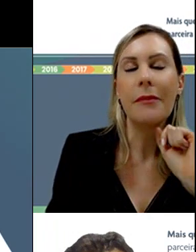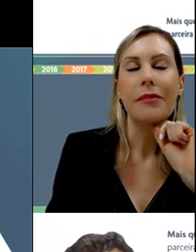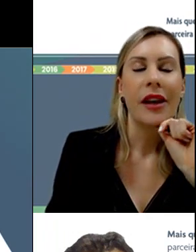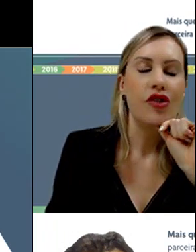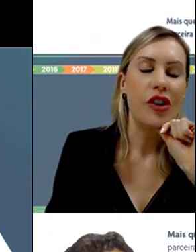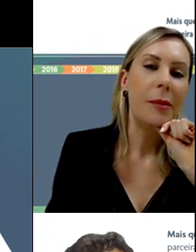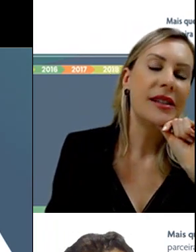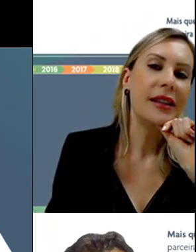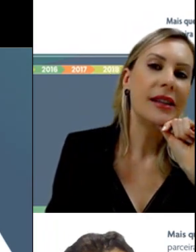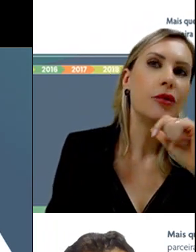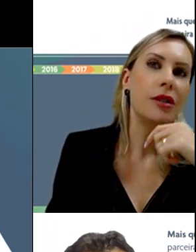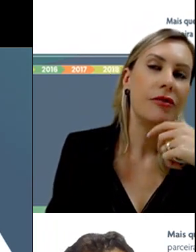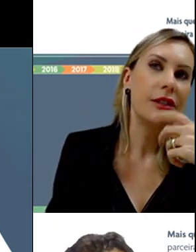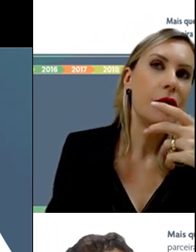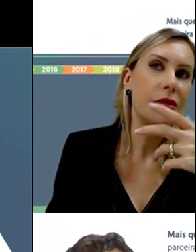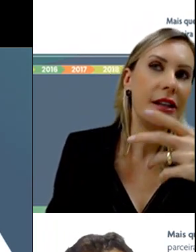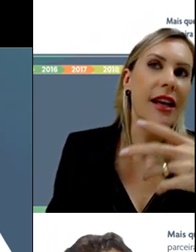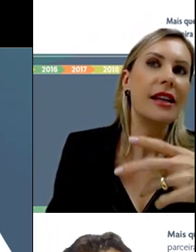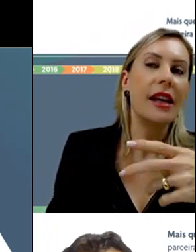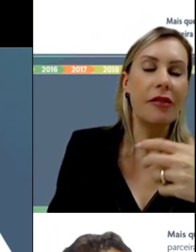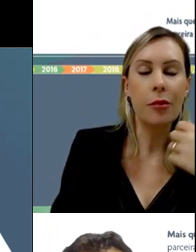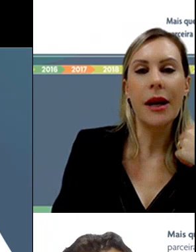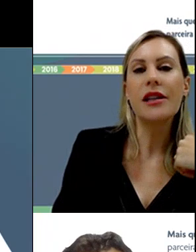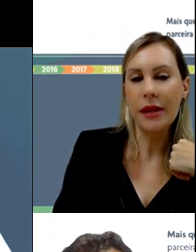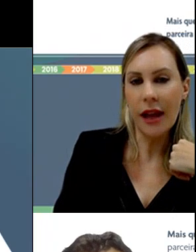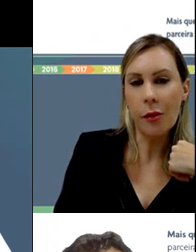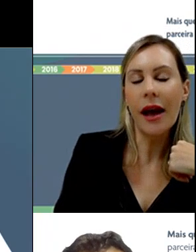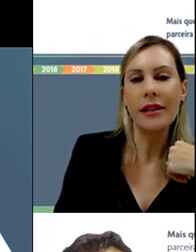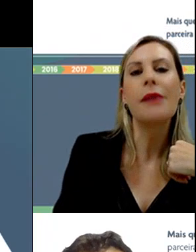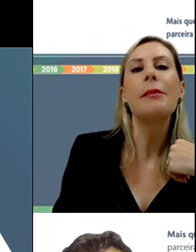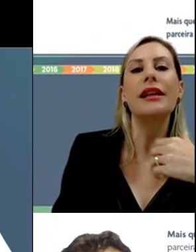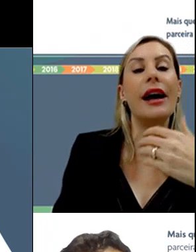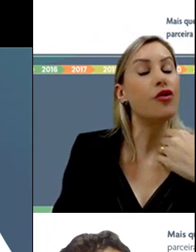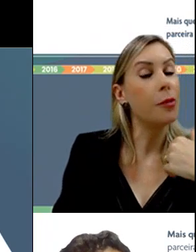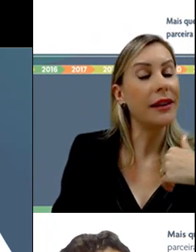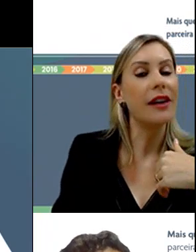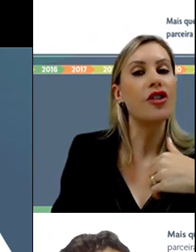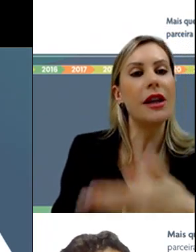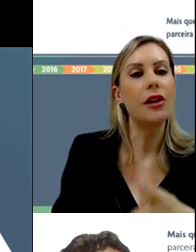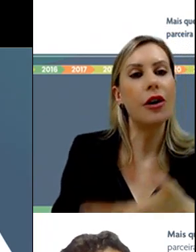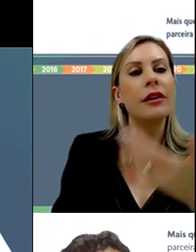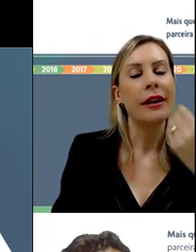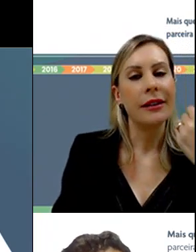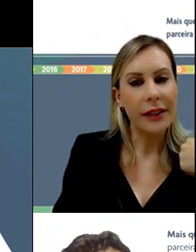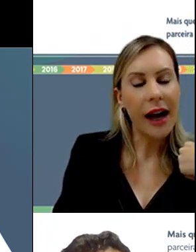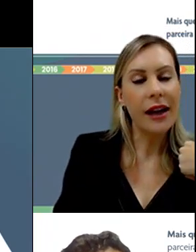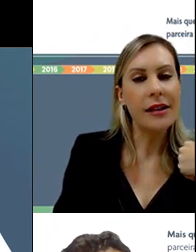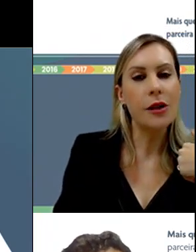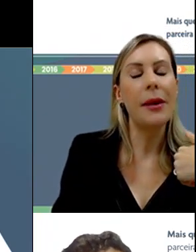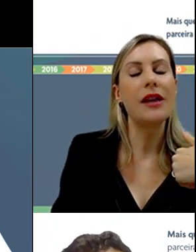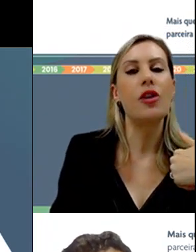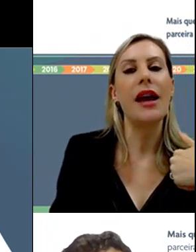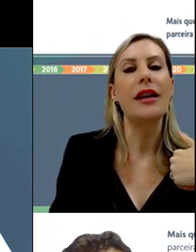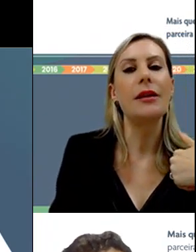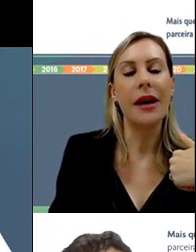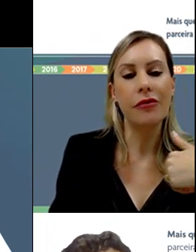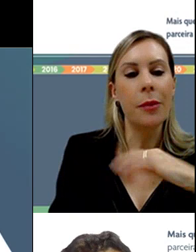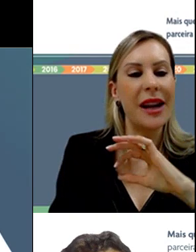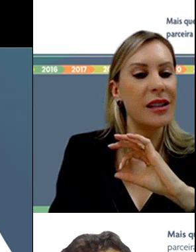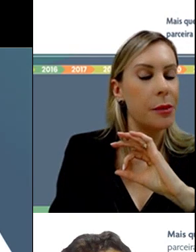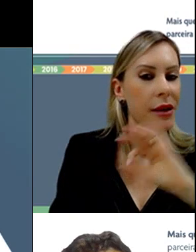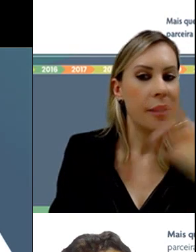que ele está te apresentando. Se você considera que a FUNPRESP tem uma rentabilidade, uma taxa melhor, traga seu